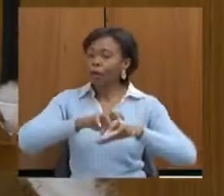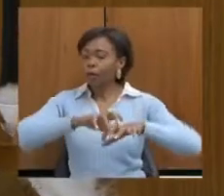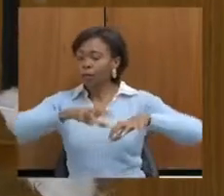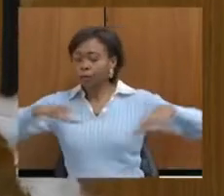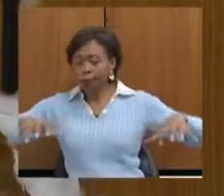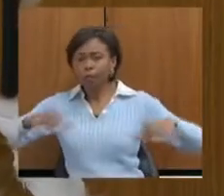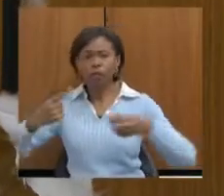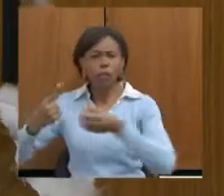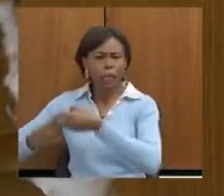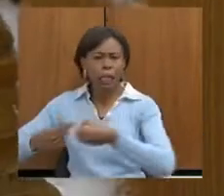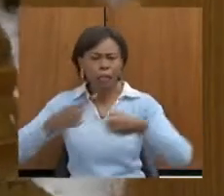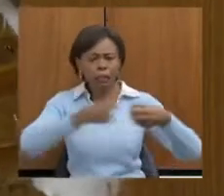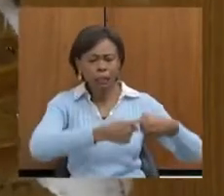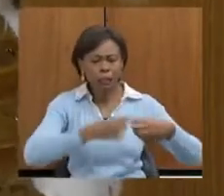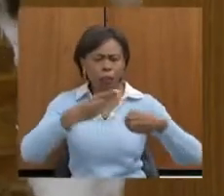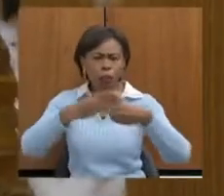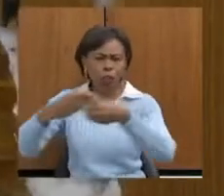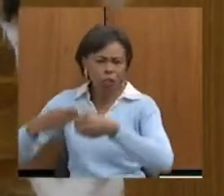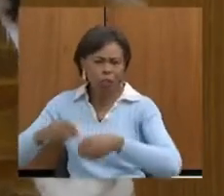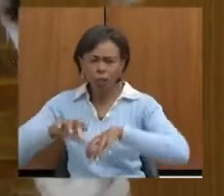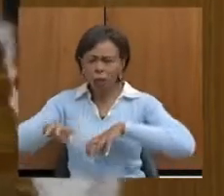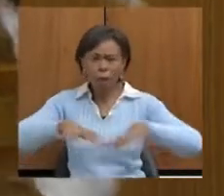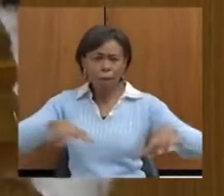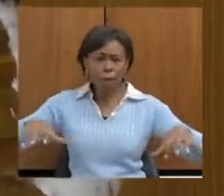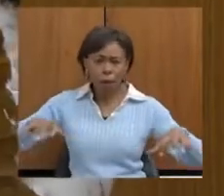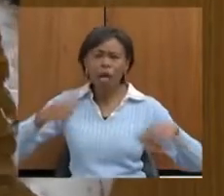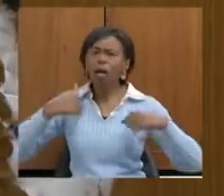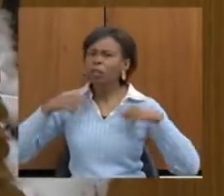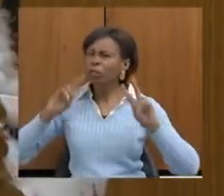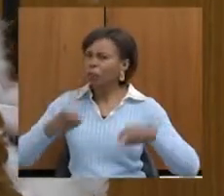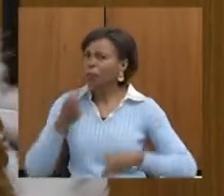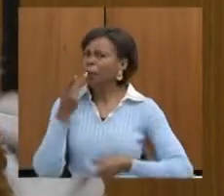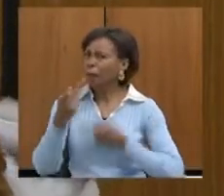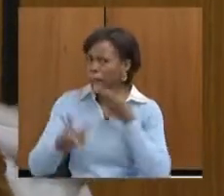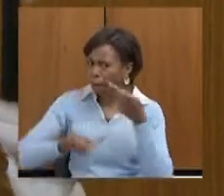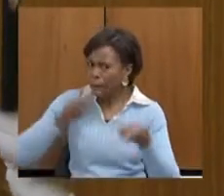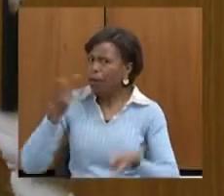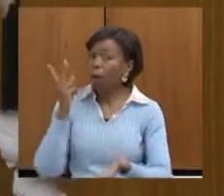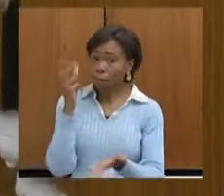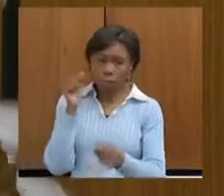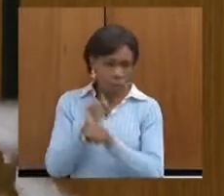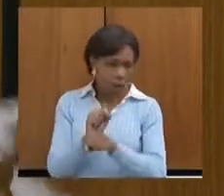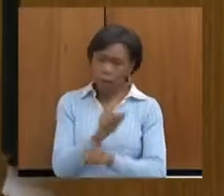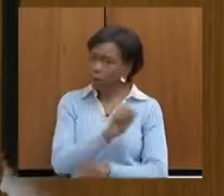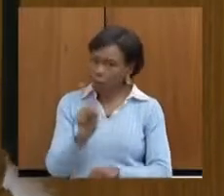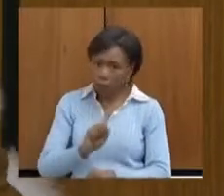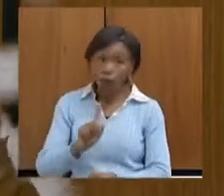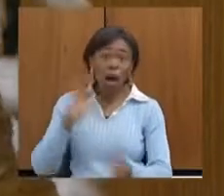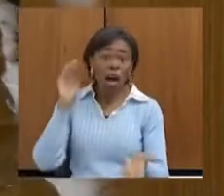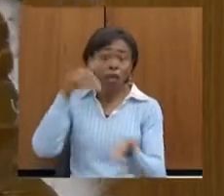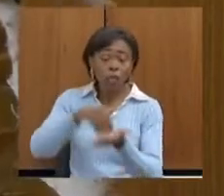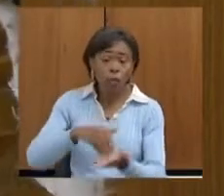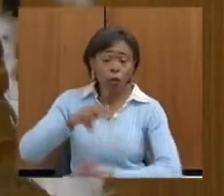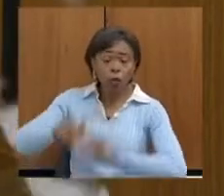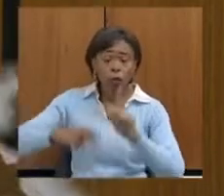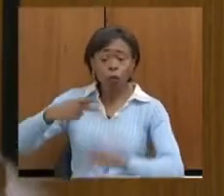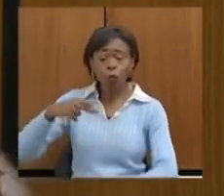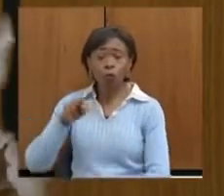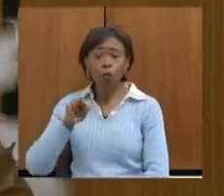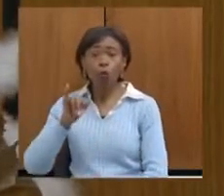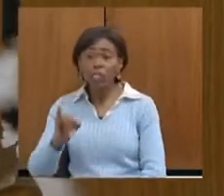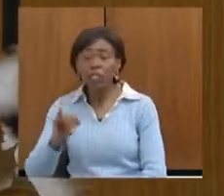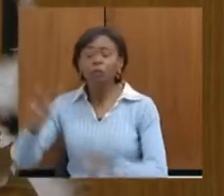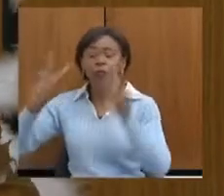Municípios e eu vou ainda batendo batendo nessa tecla já faz tempo eu não vou parar enquanto o povo porém não for reconhecido como o povo